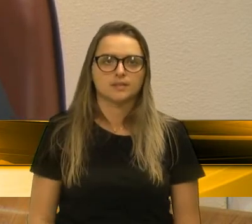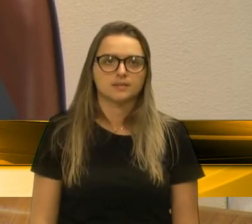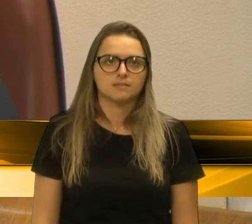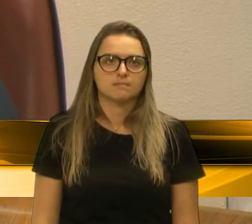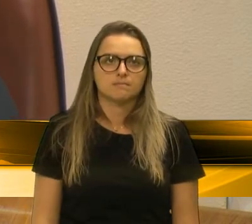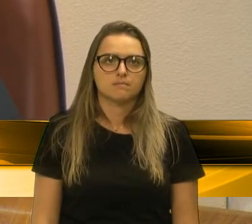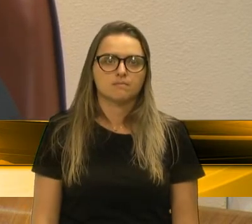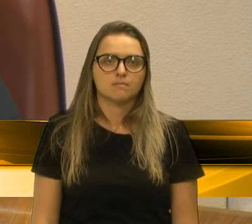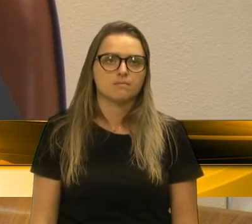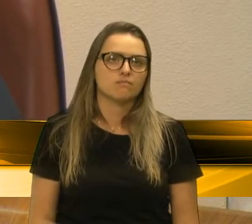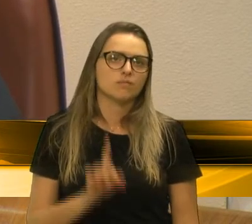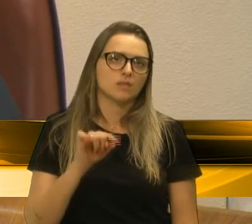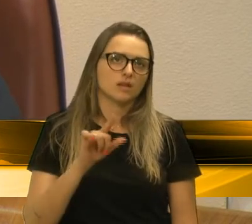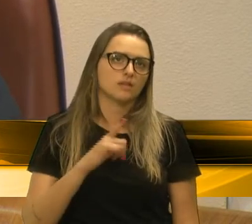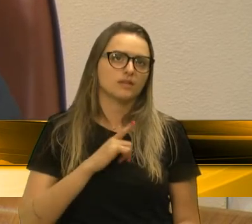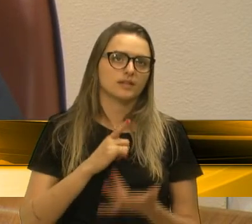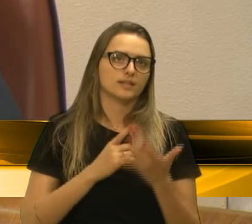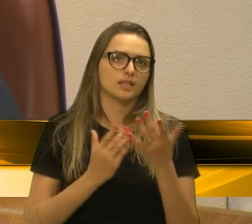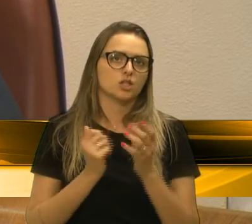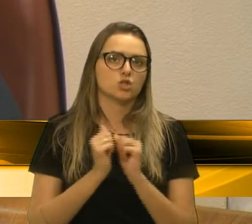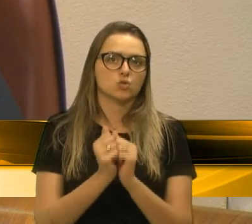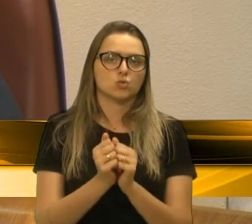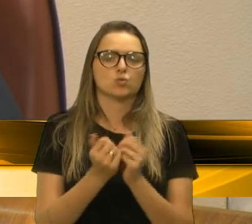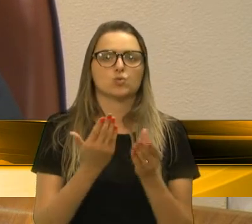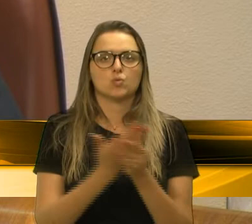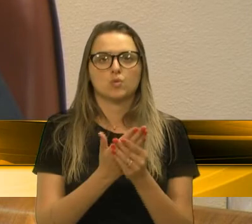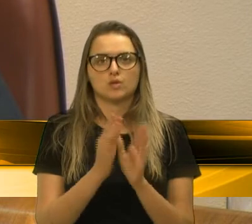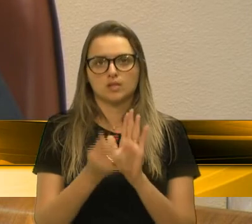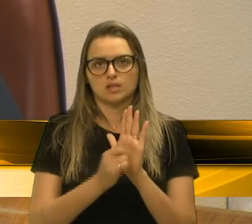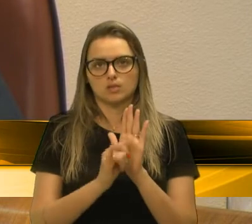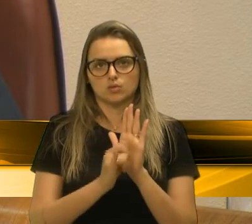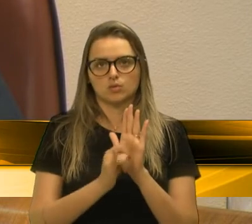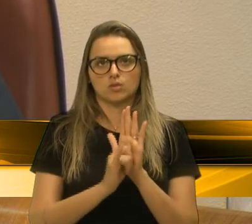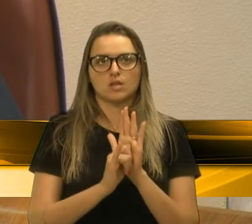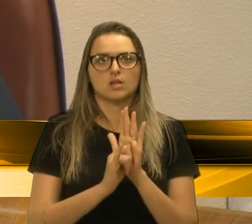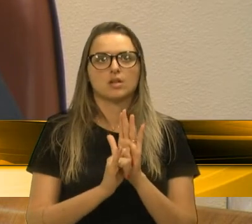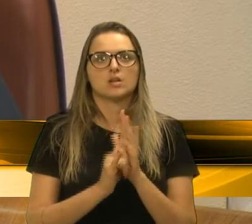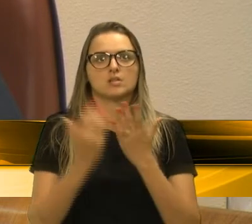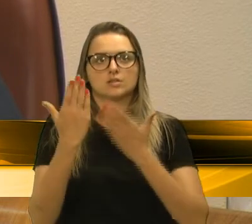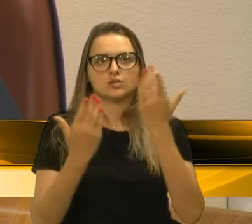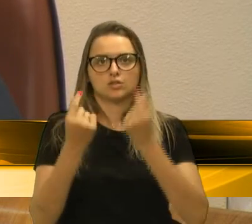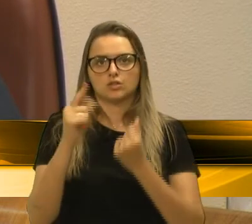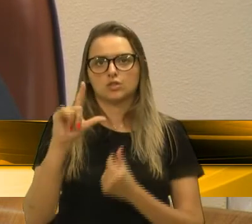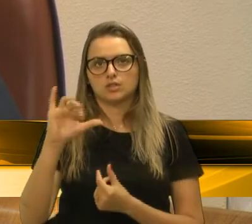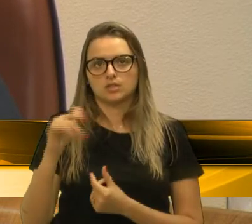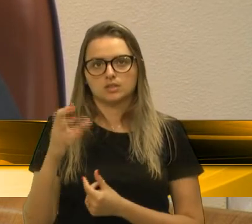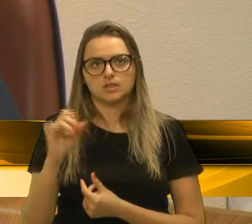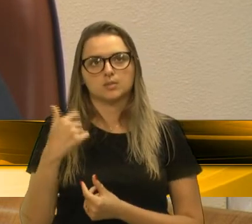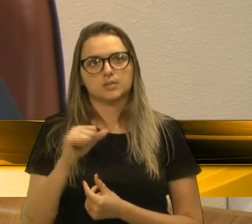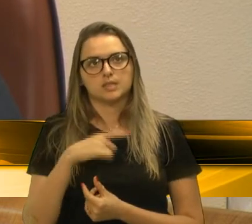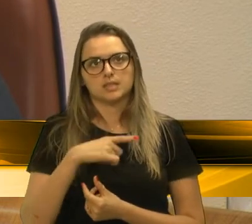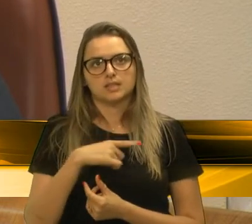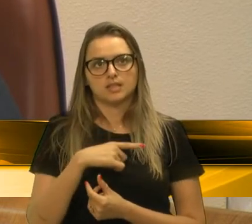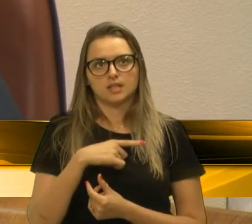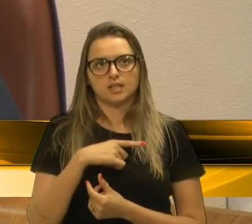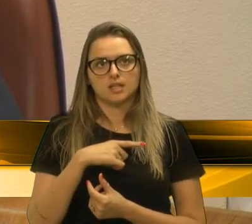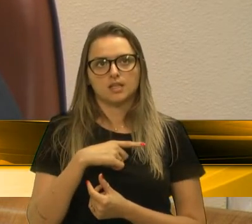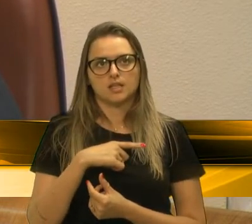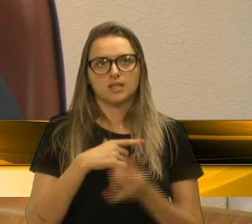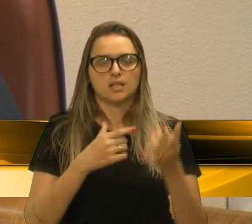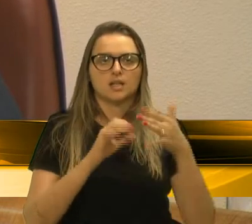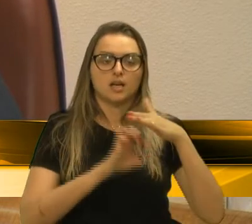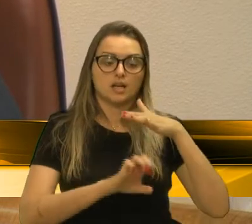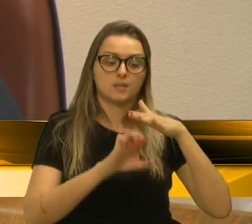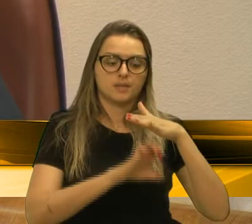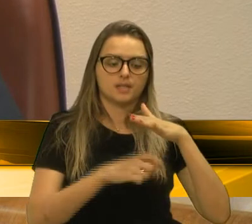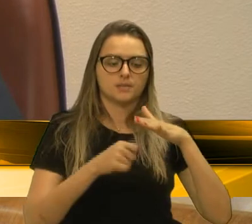Então, isso com certeza vai estar amparado no processo. Um processo sério de licitação tem que ter esse tipo de amparo. Tem que ter, a empresa tem que